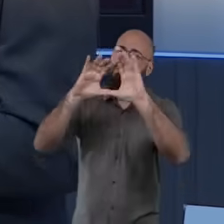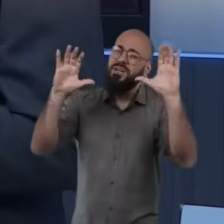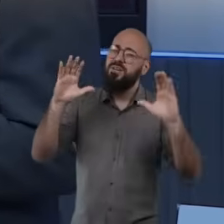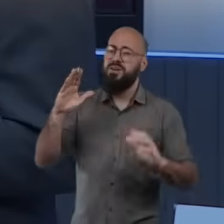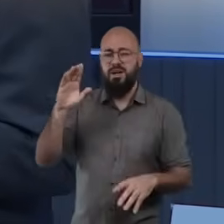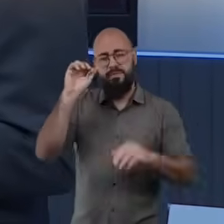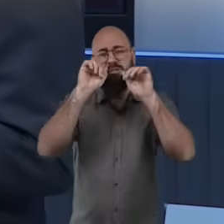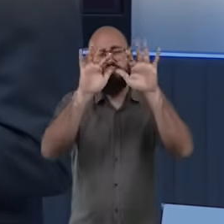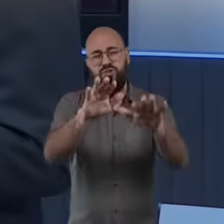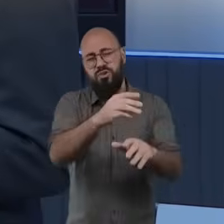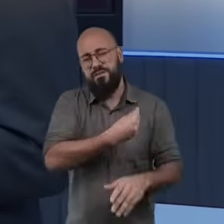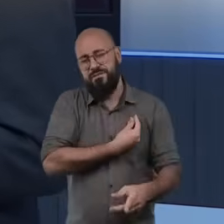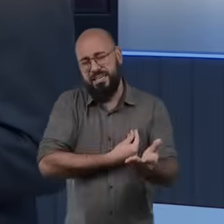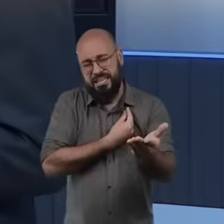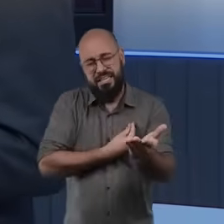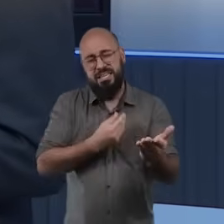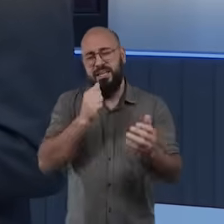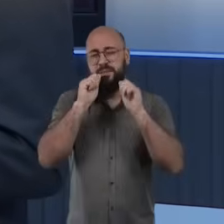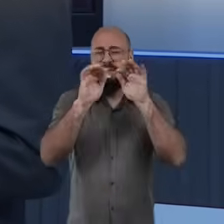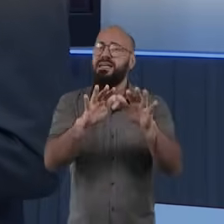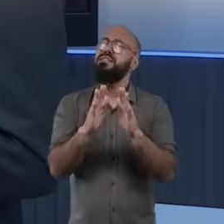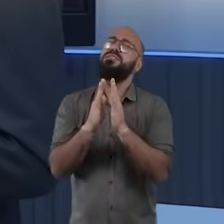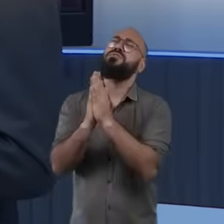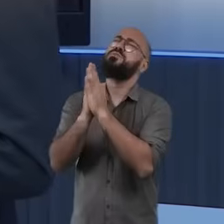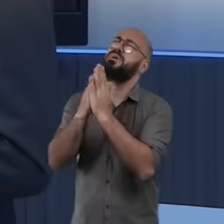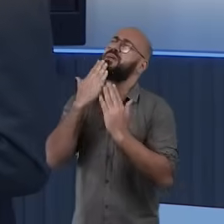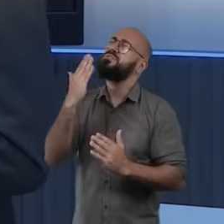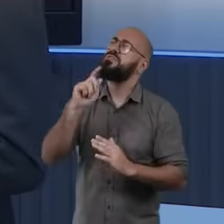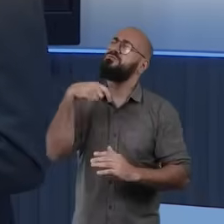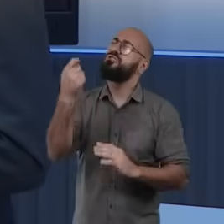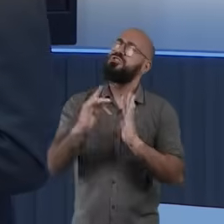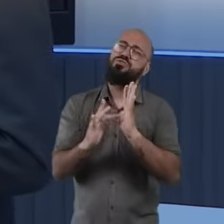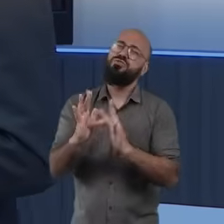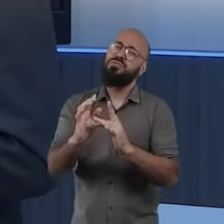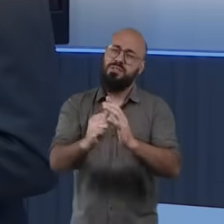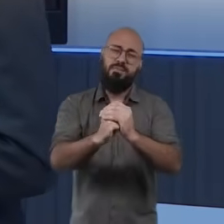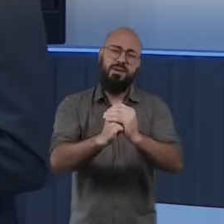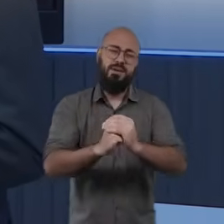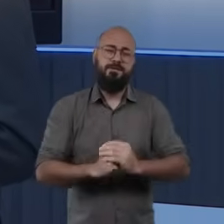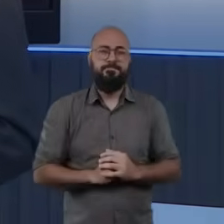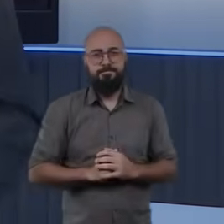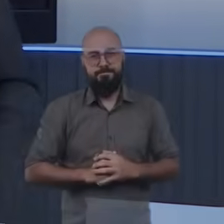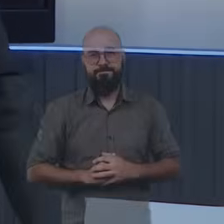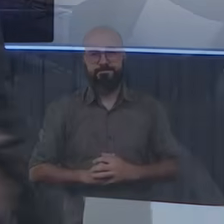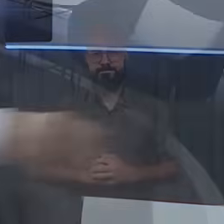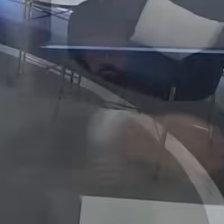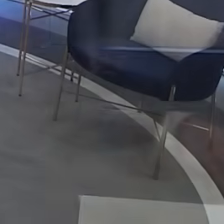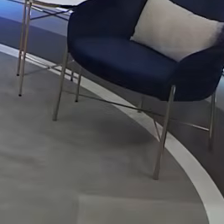comigo nesse momento nas Tuas mãos. São bênçãos que eu te peço no nome de Jesus. Amém.